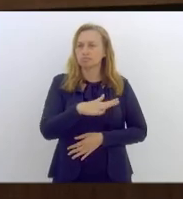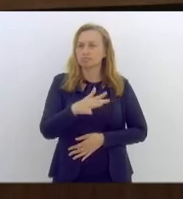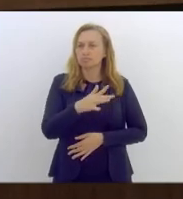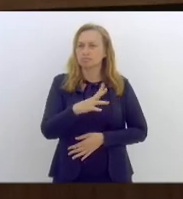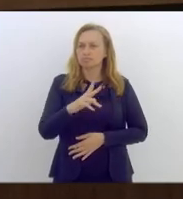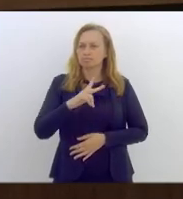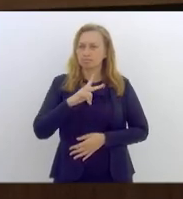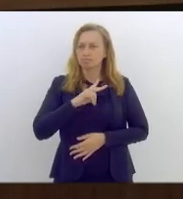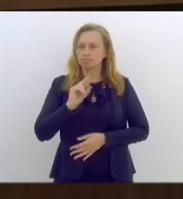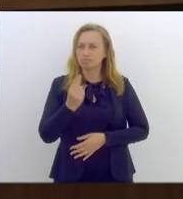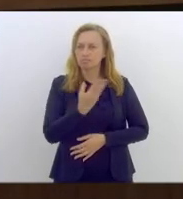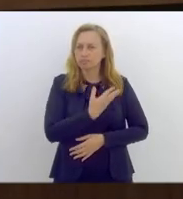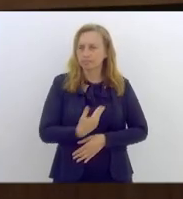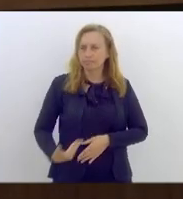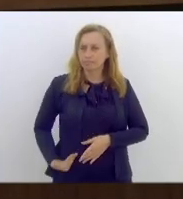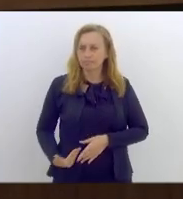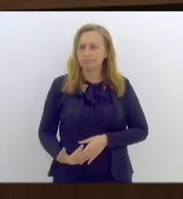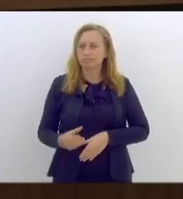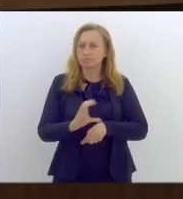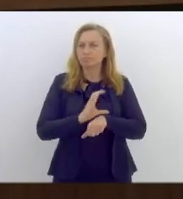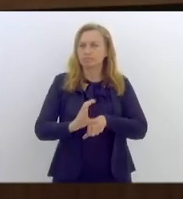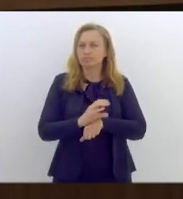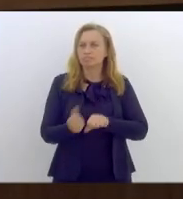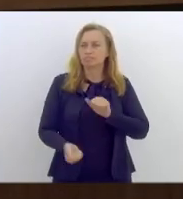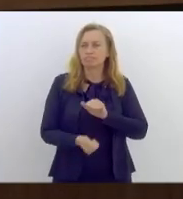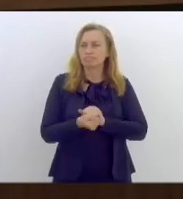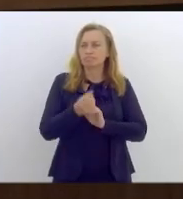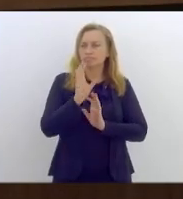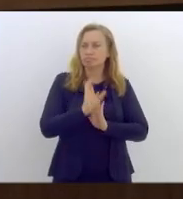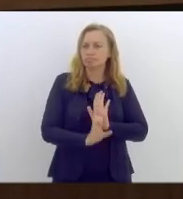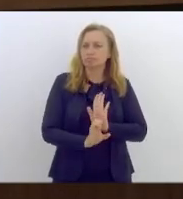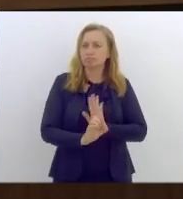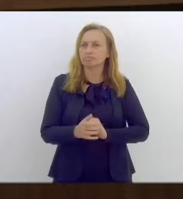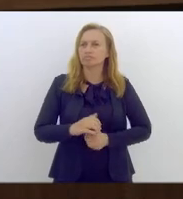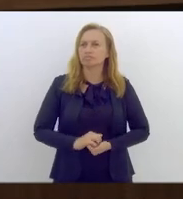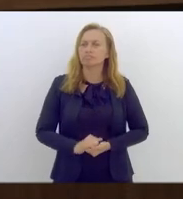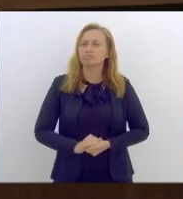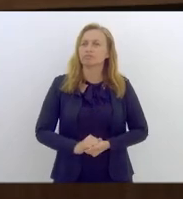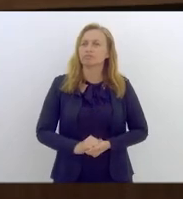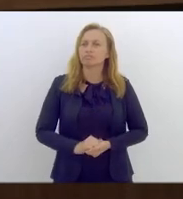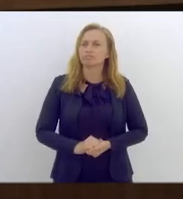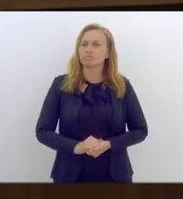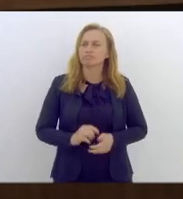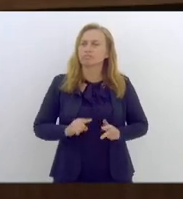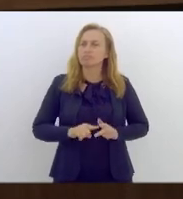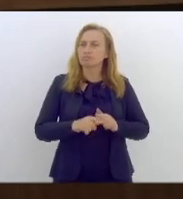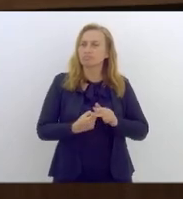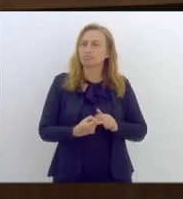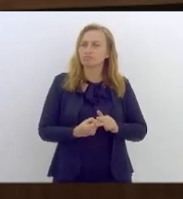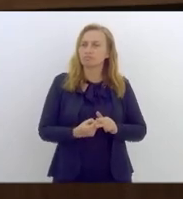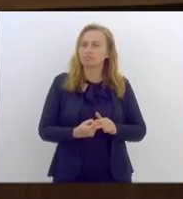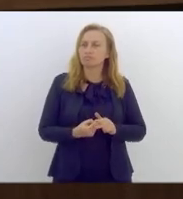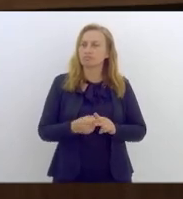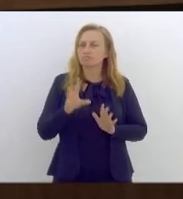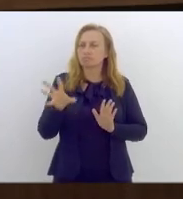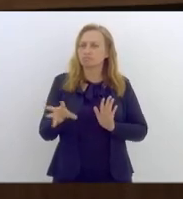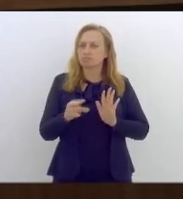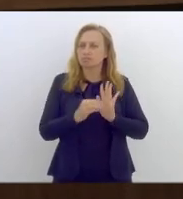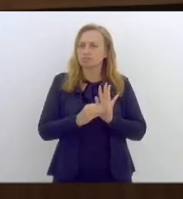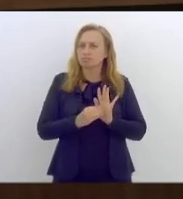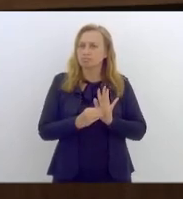privadas parecer é pela constitucionalidade com emenda estamos modificando a ementa